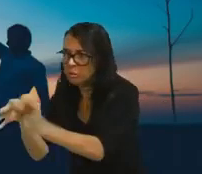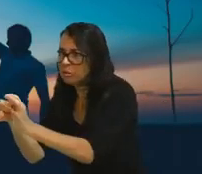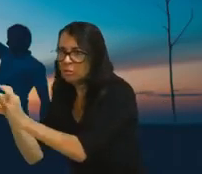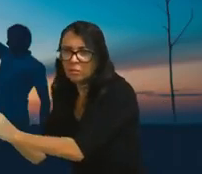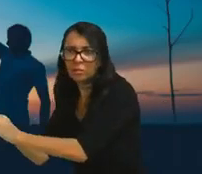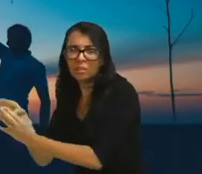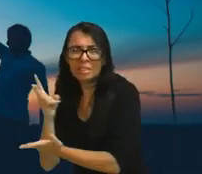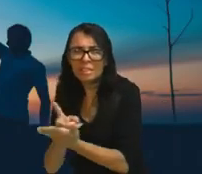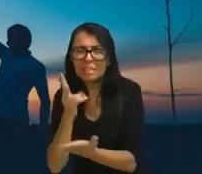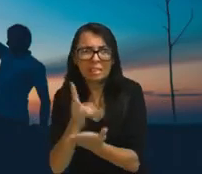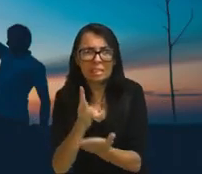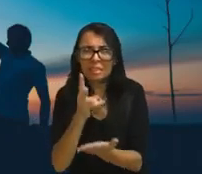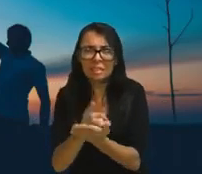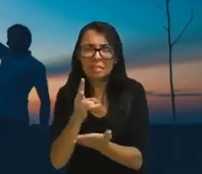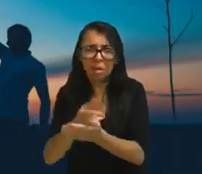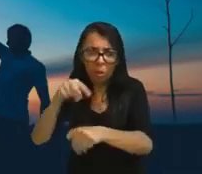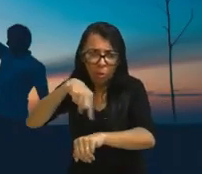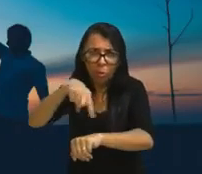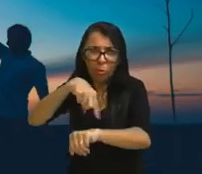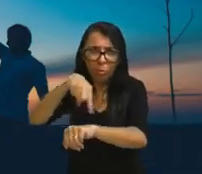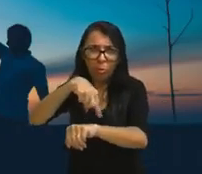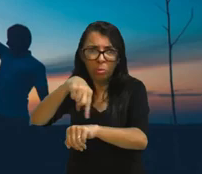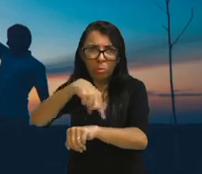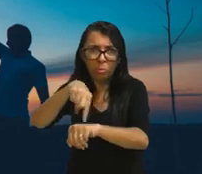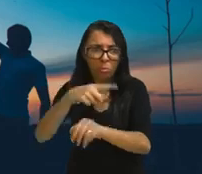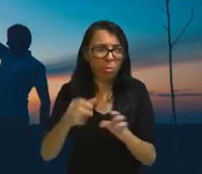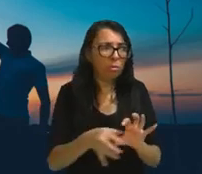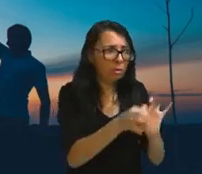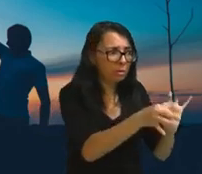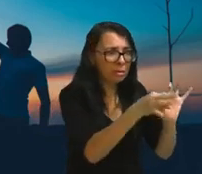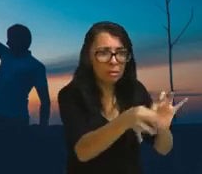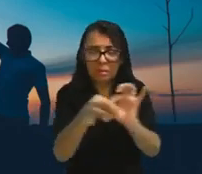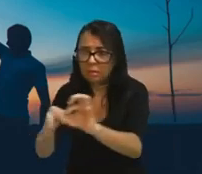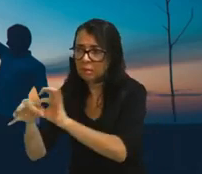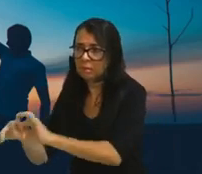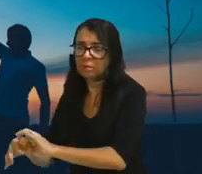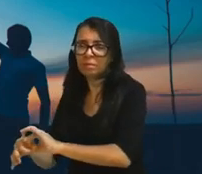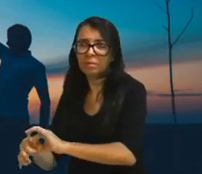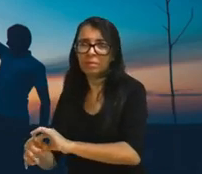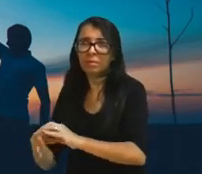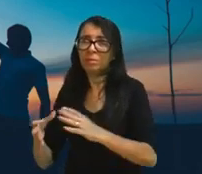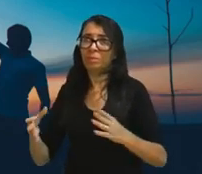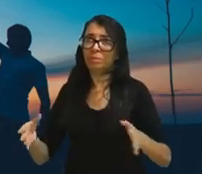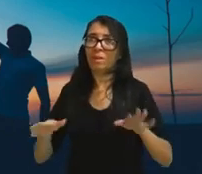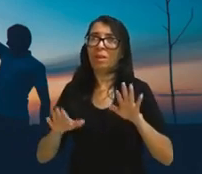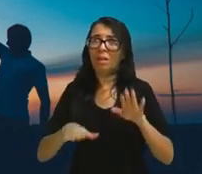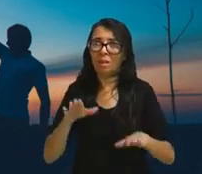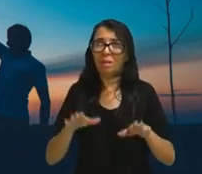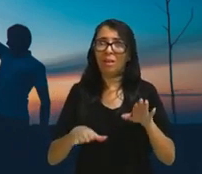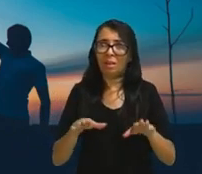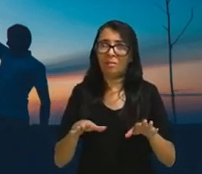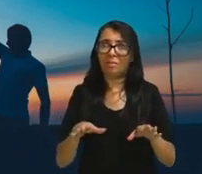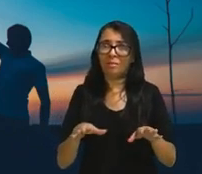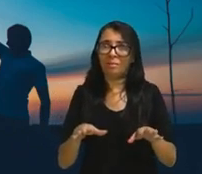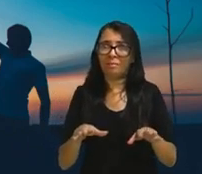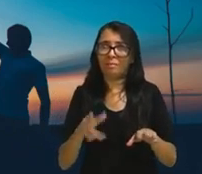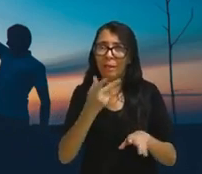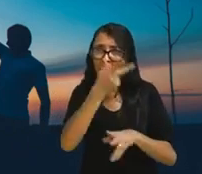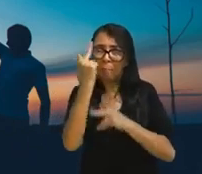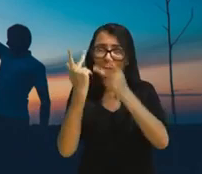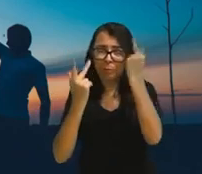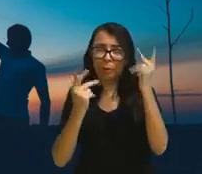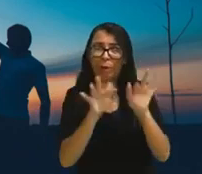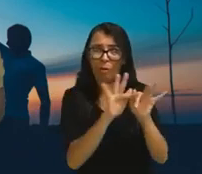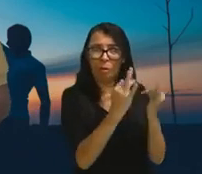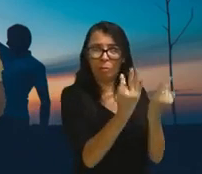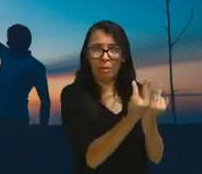dias? Quantas pessoas estão se escondendo atrás da palavra de Deus e chegam em seus lares,